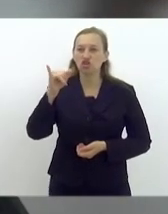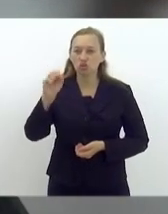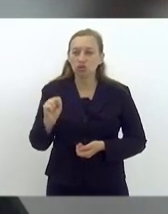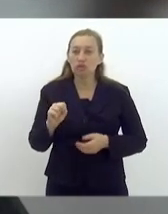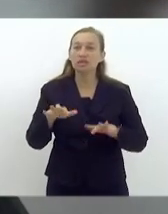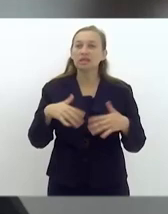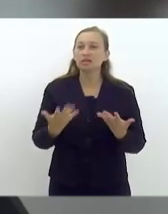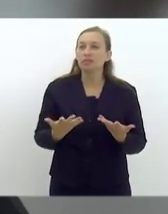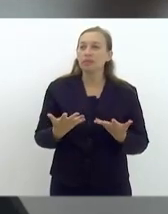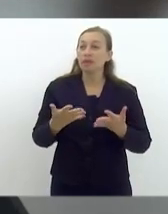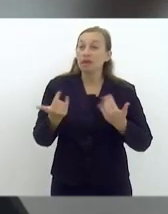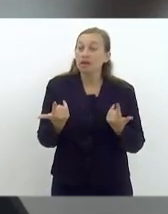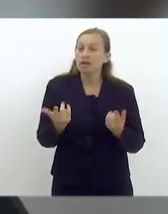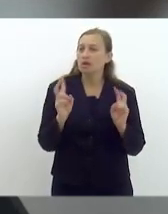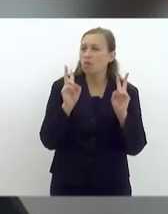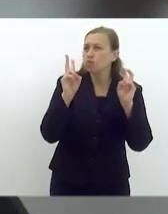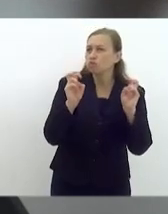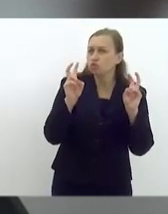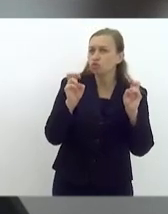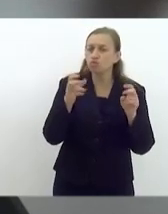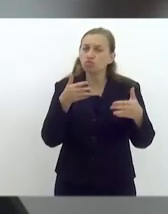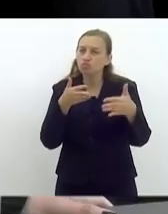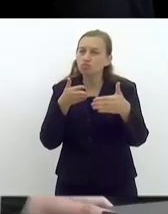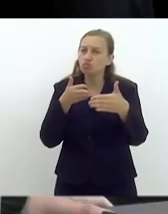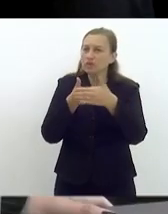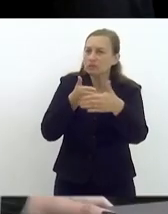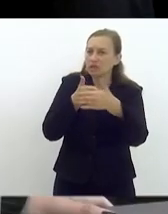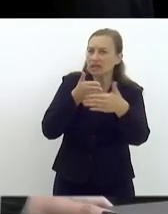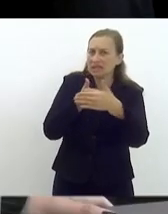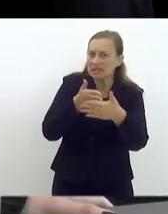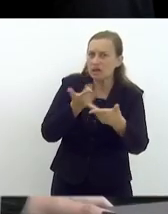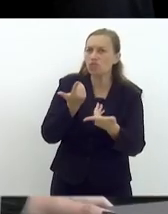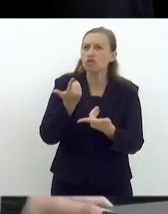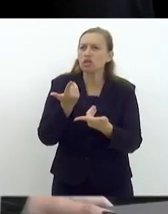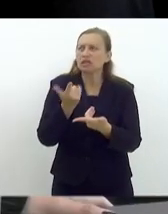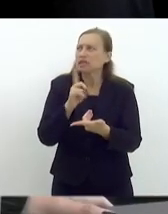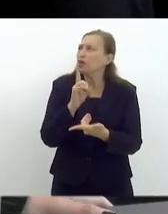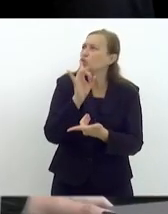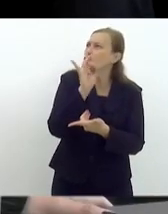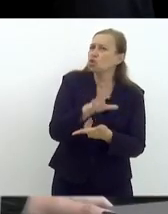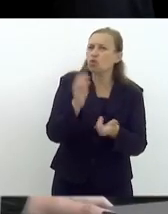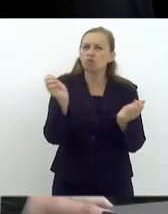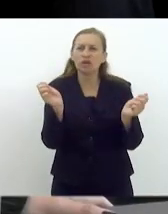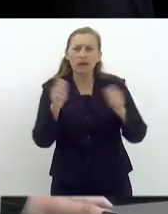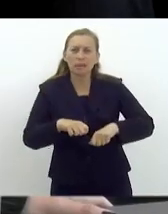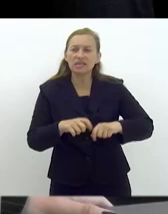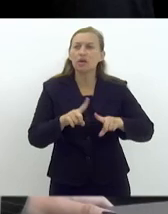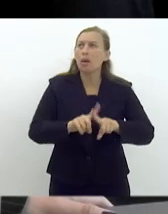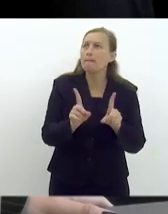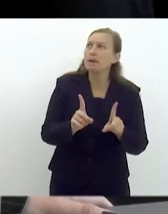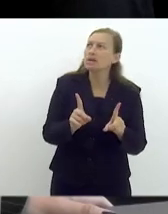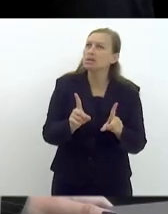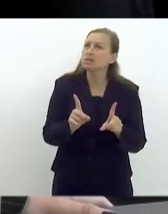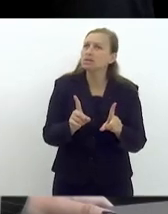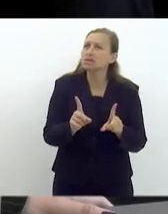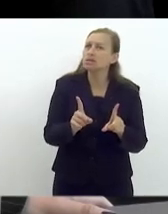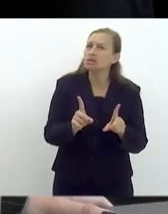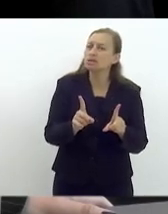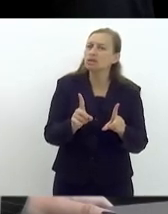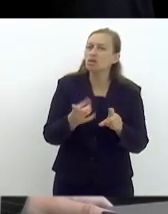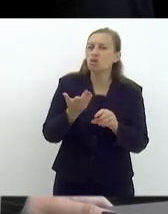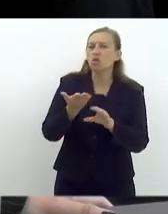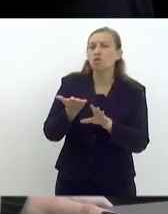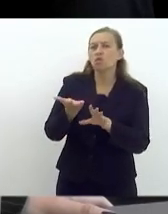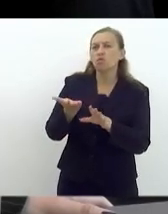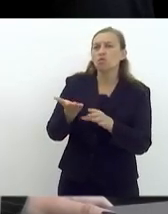essa é uma questão até de limitação que eu diria não é só de capacitação né as gerações mais